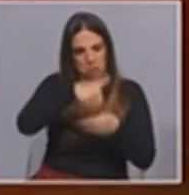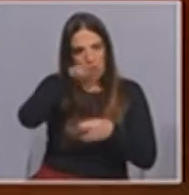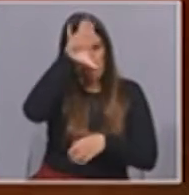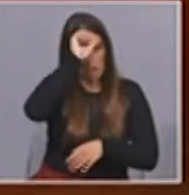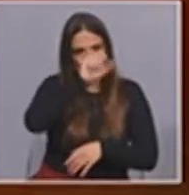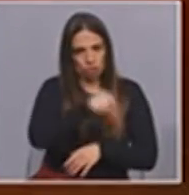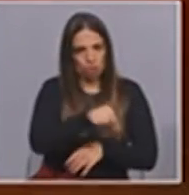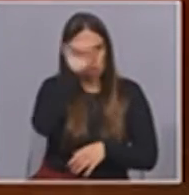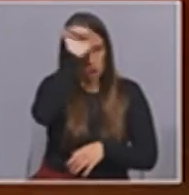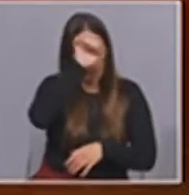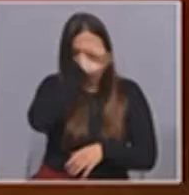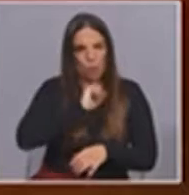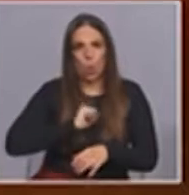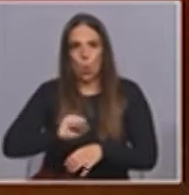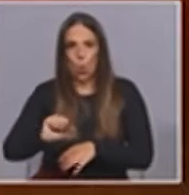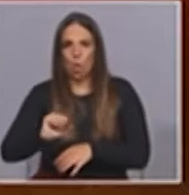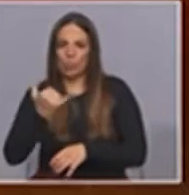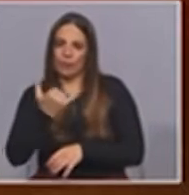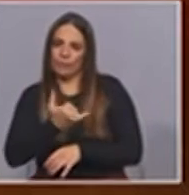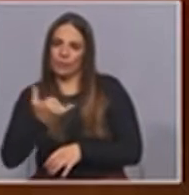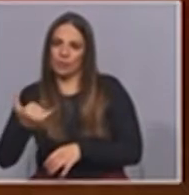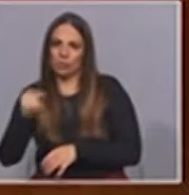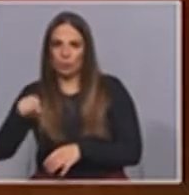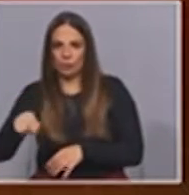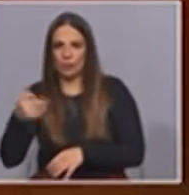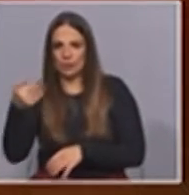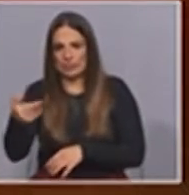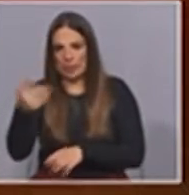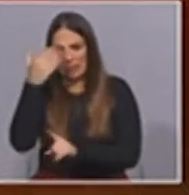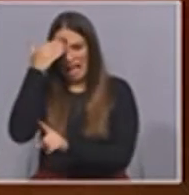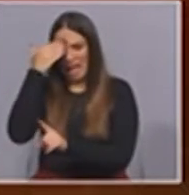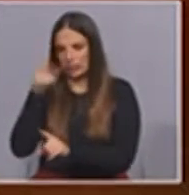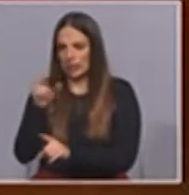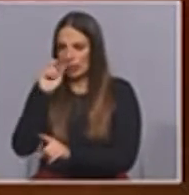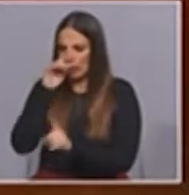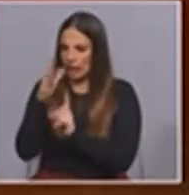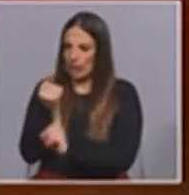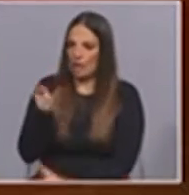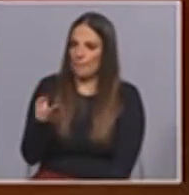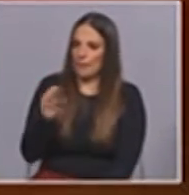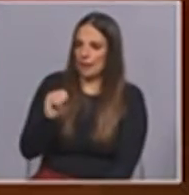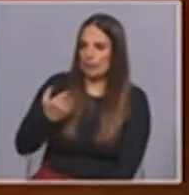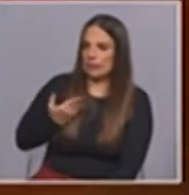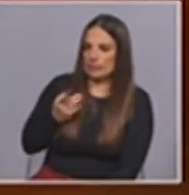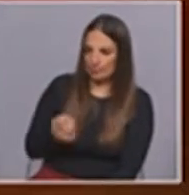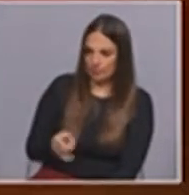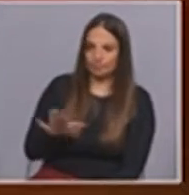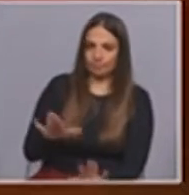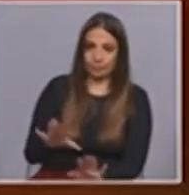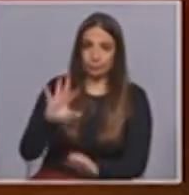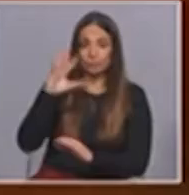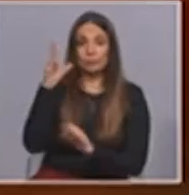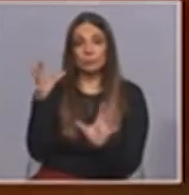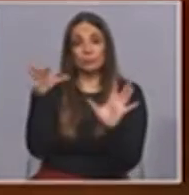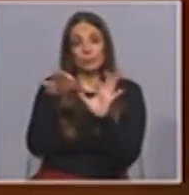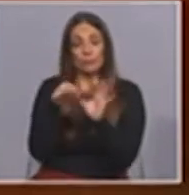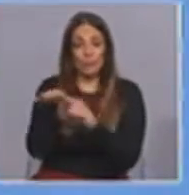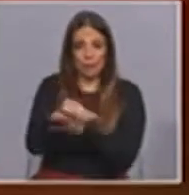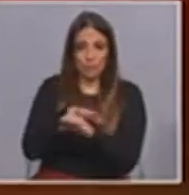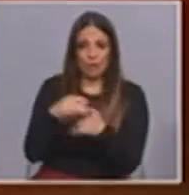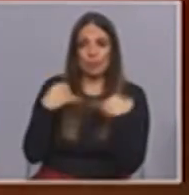janeiro, contra 22,7% que acreditam que será o PSD de Rui Rio. Já quanto a